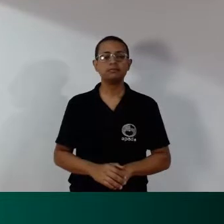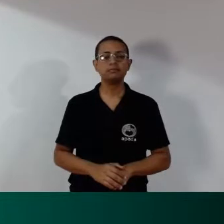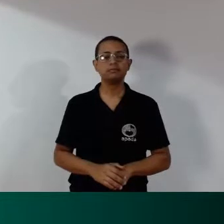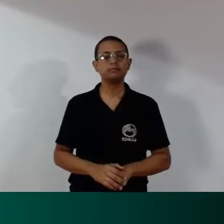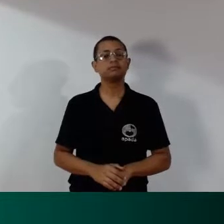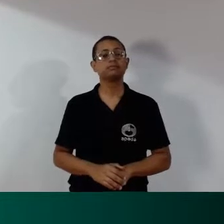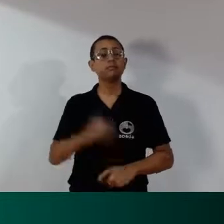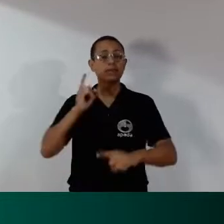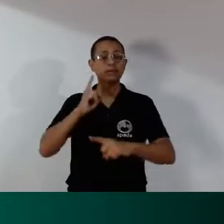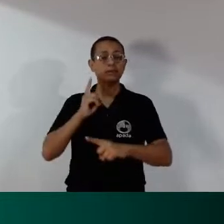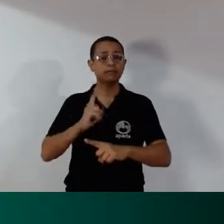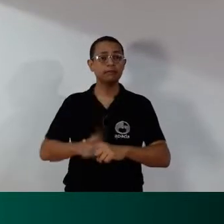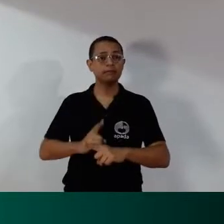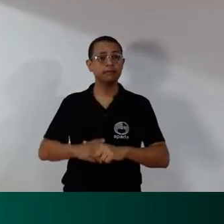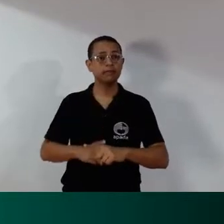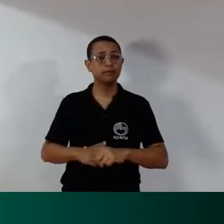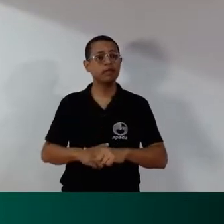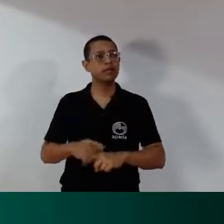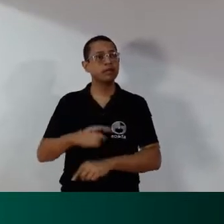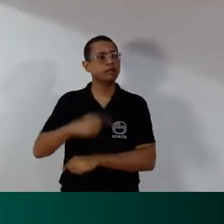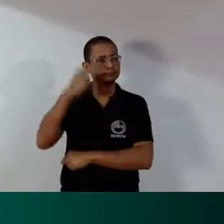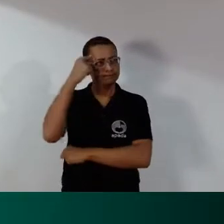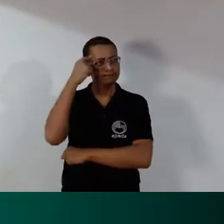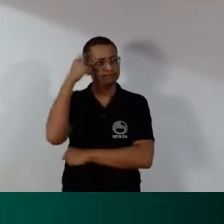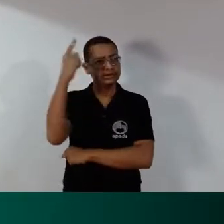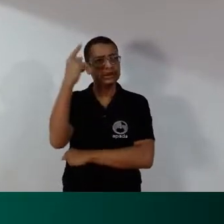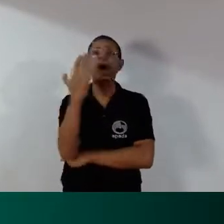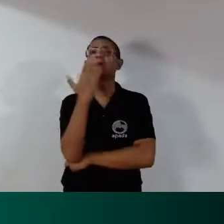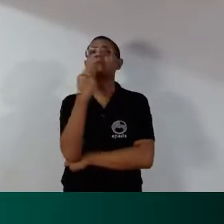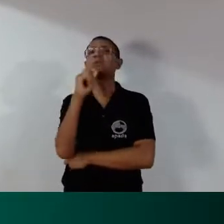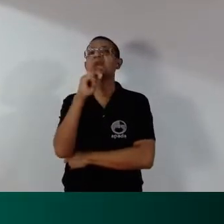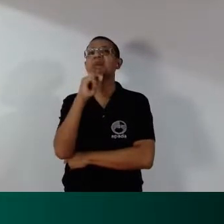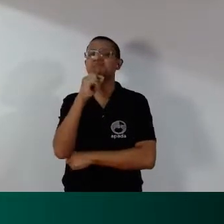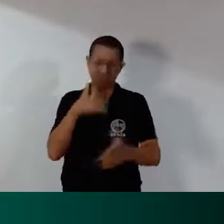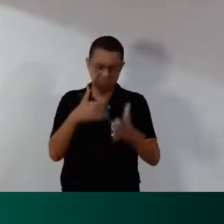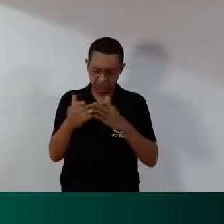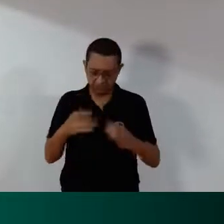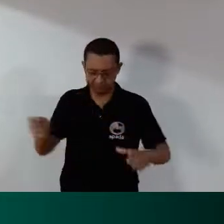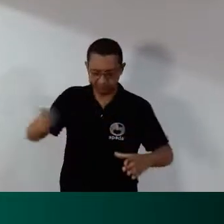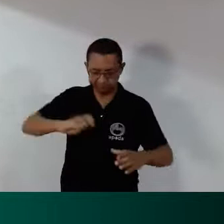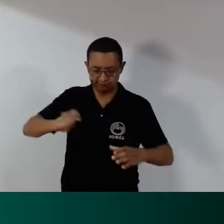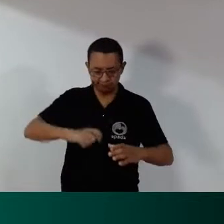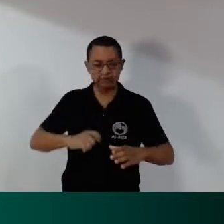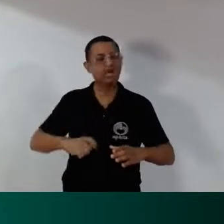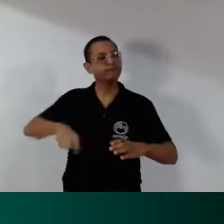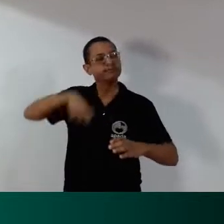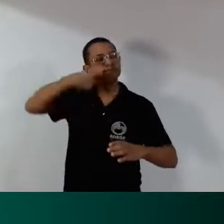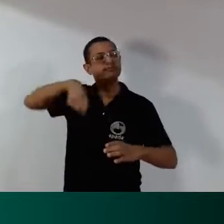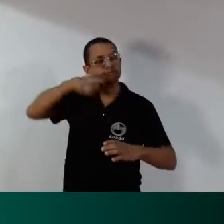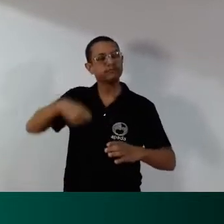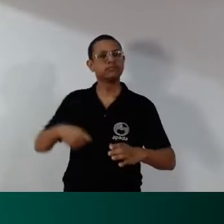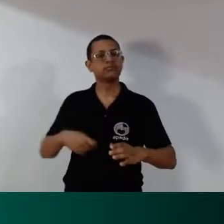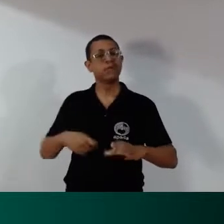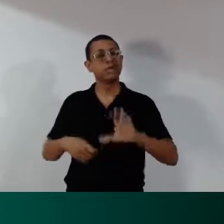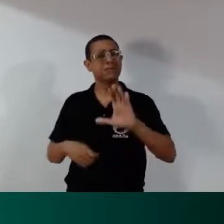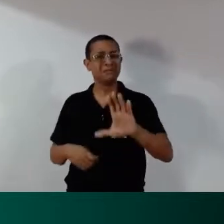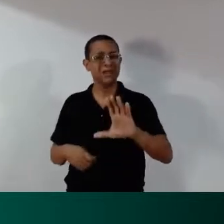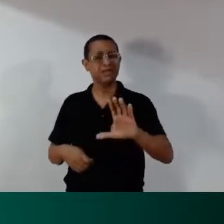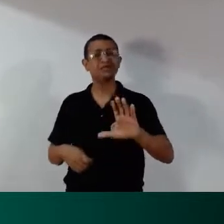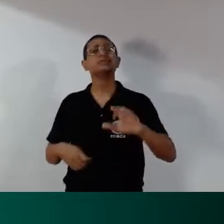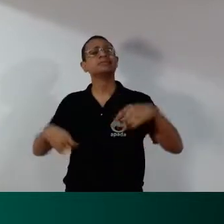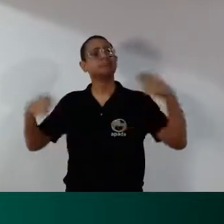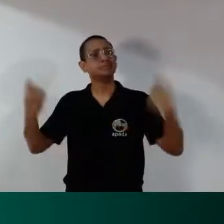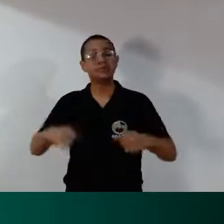lugar onde achar que comer ter algo no prato eles não comer bem não é